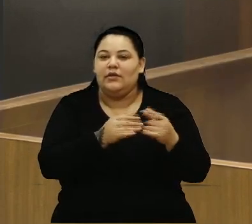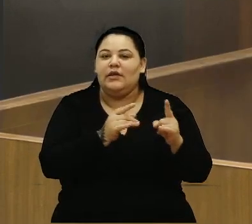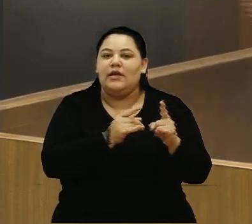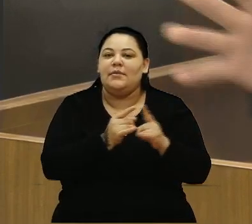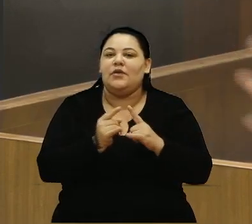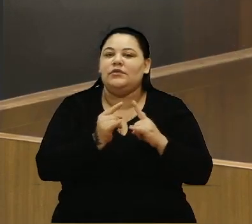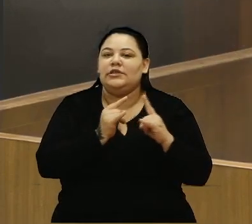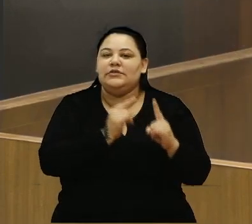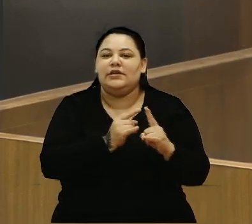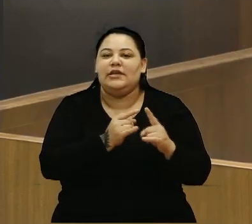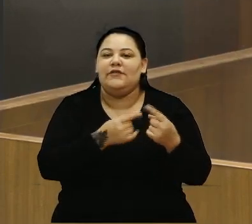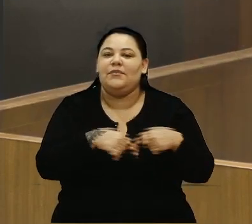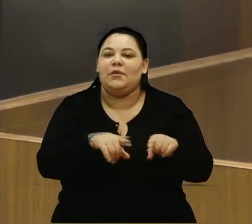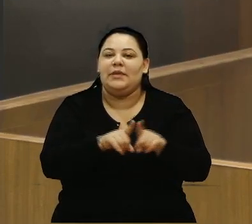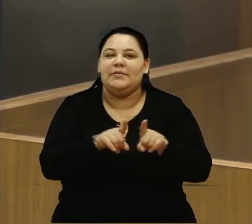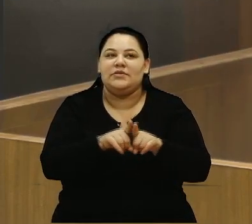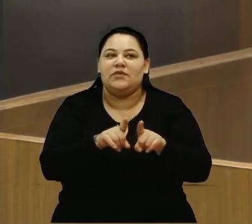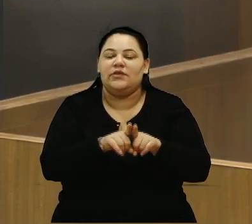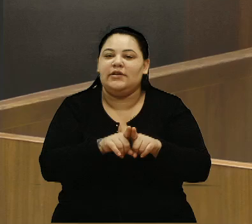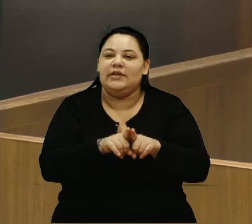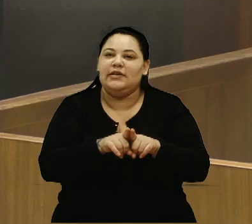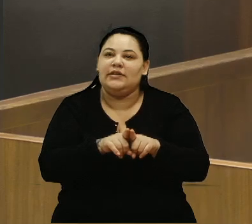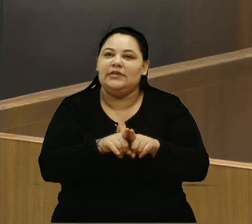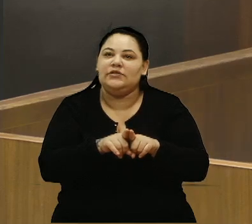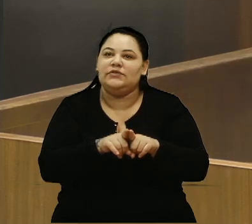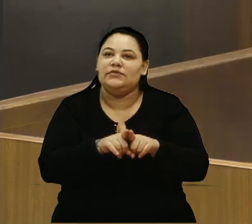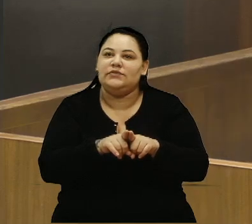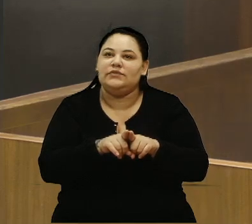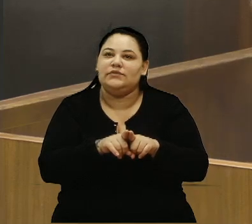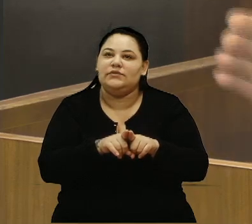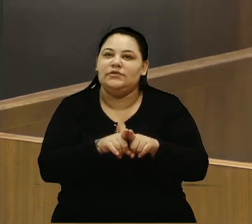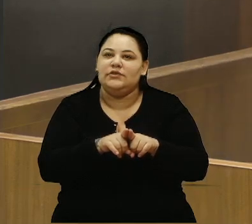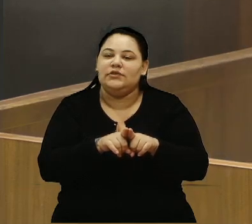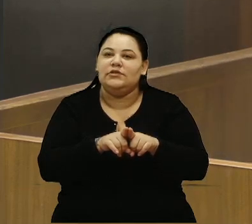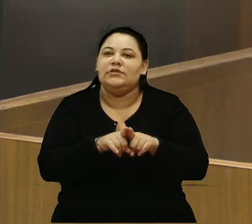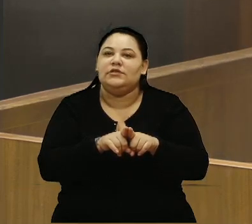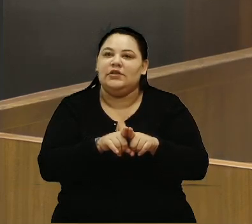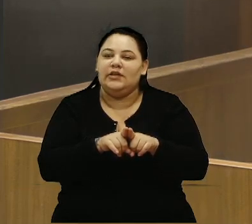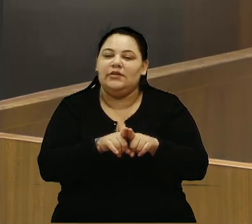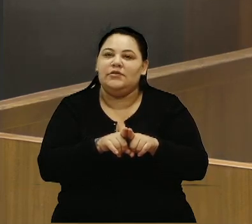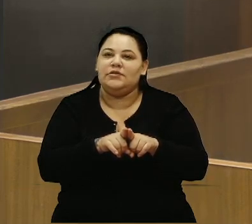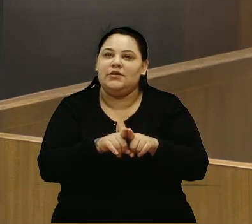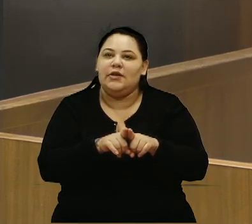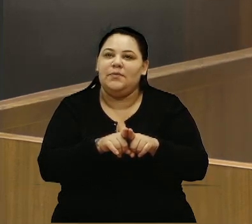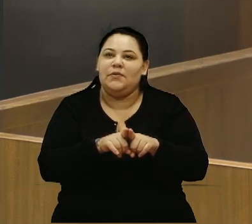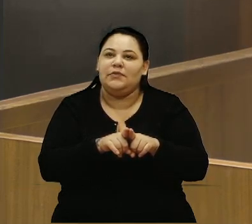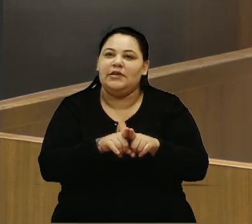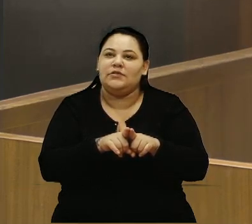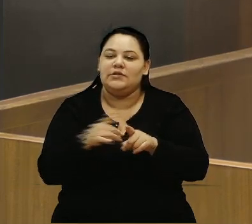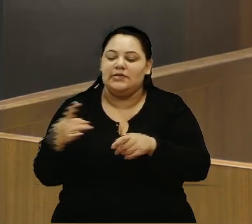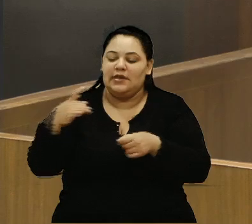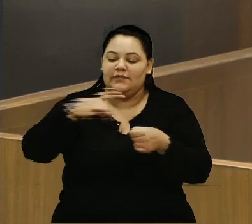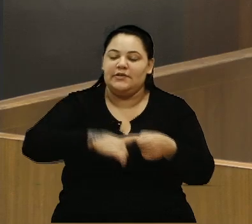vamos congelar essas entidades e nós vamos devolver o dinheiro para os aposentados.